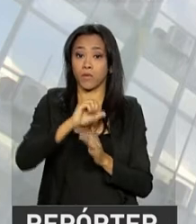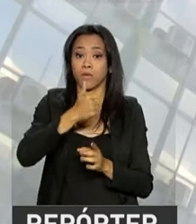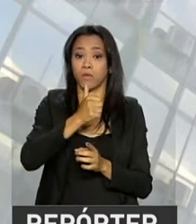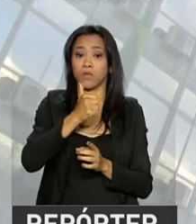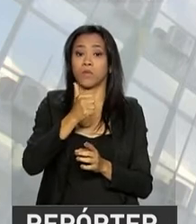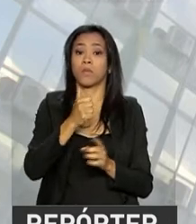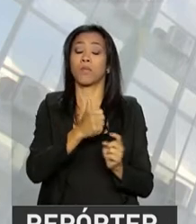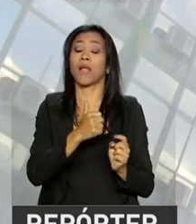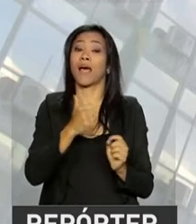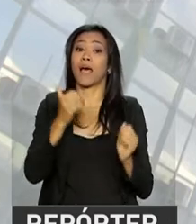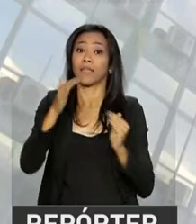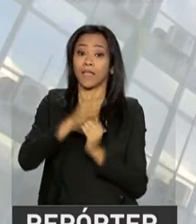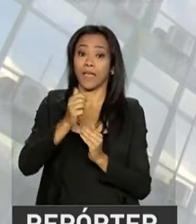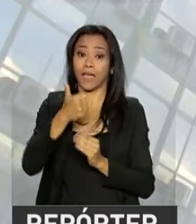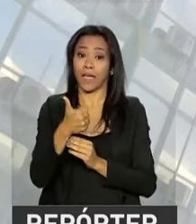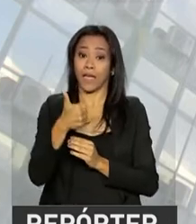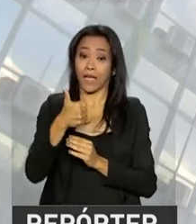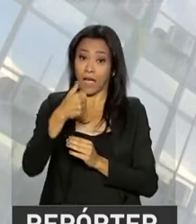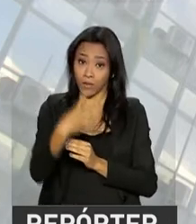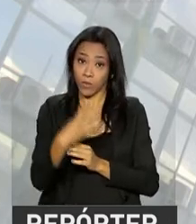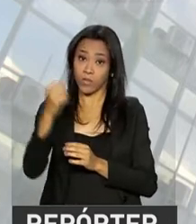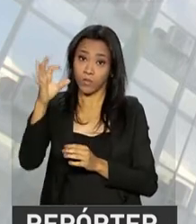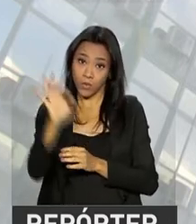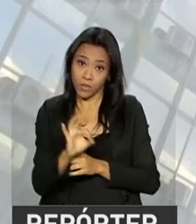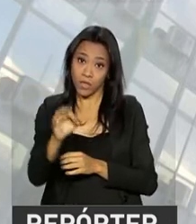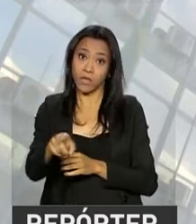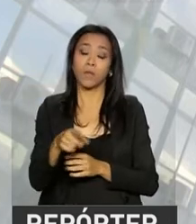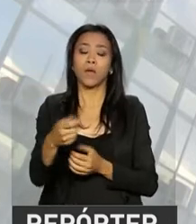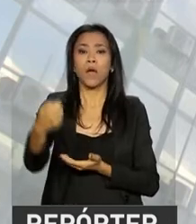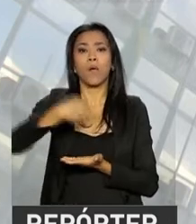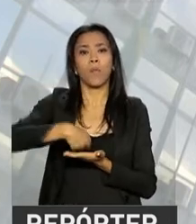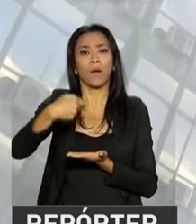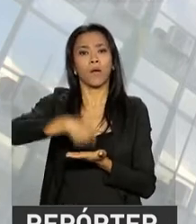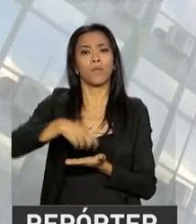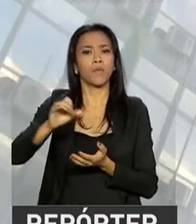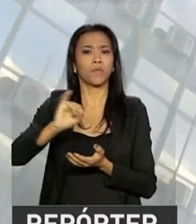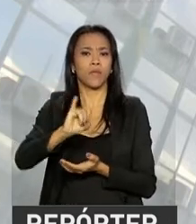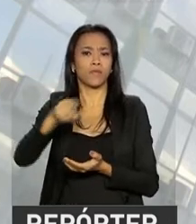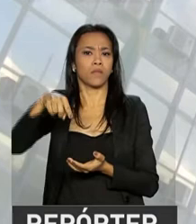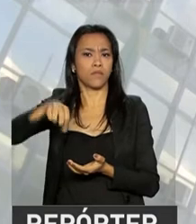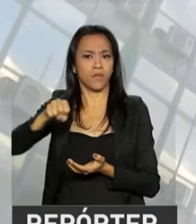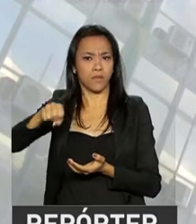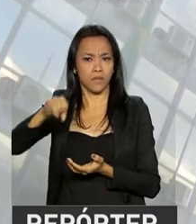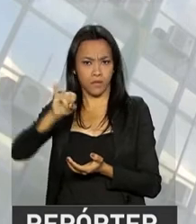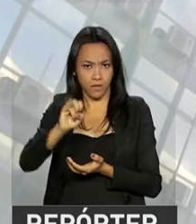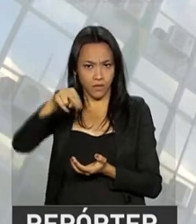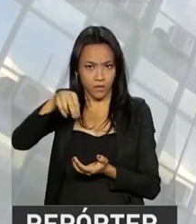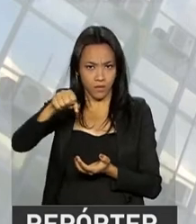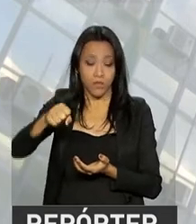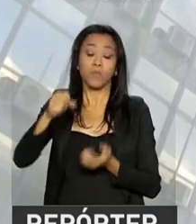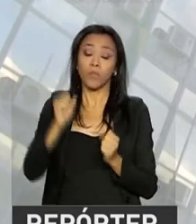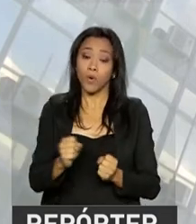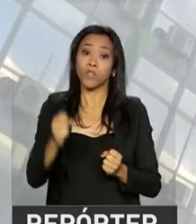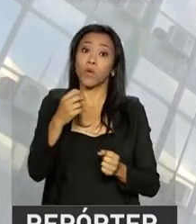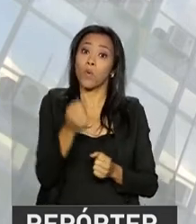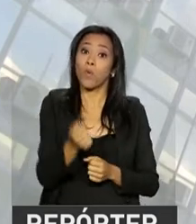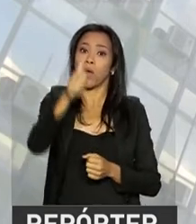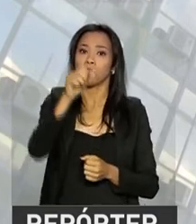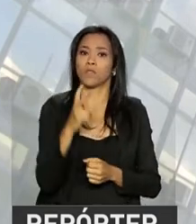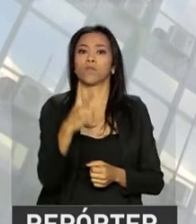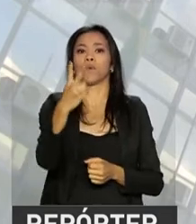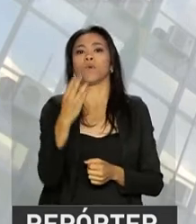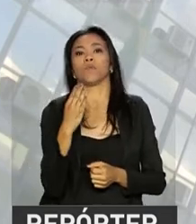por cento na contribuição previdenciária dos servidores federais que pode arrecadar quase 2 bilhões de reais a